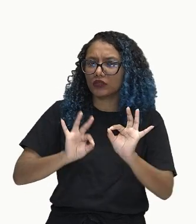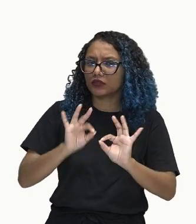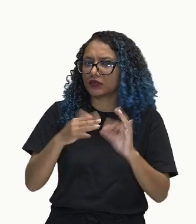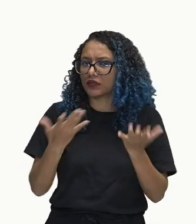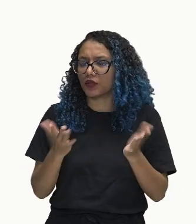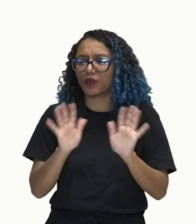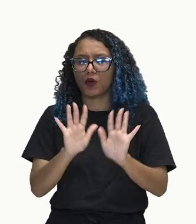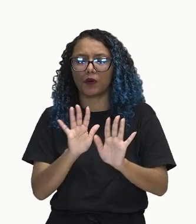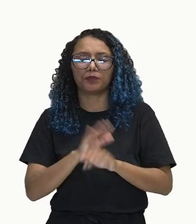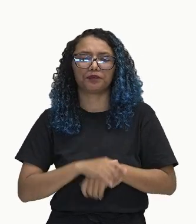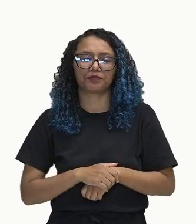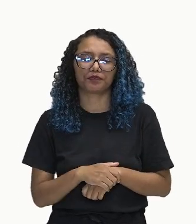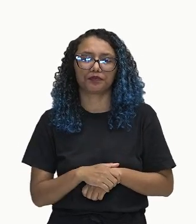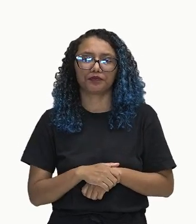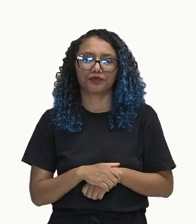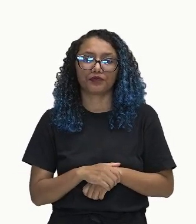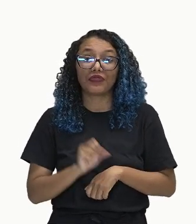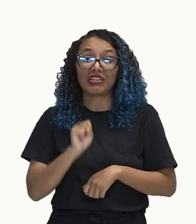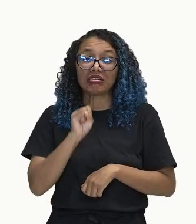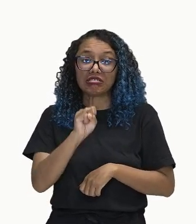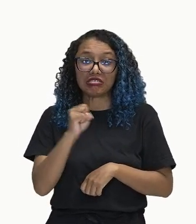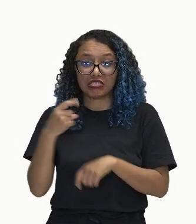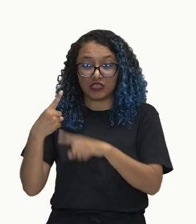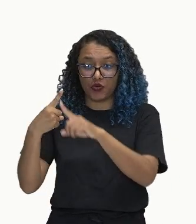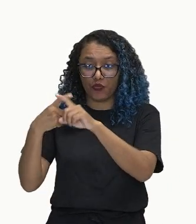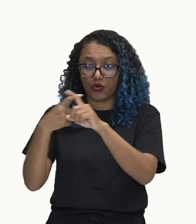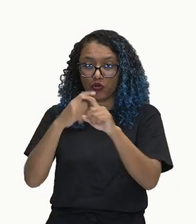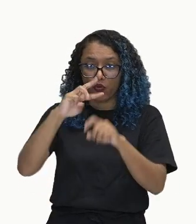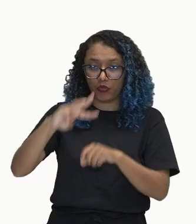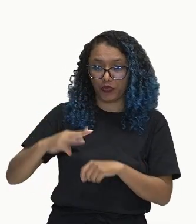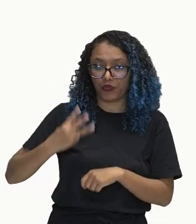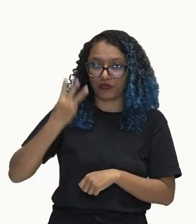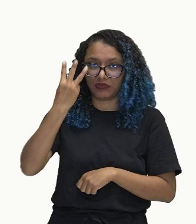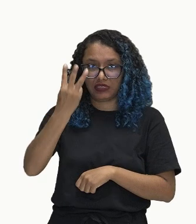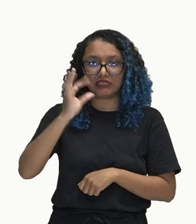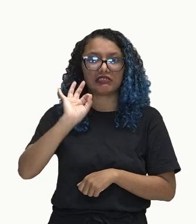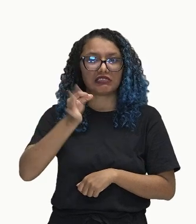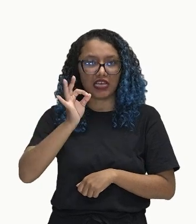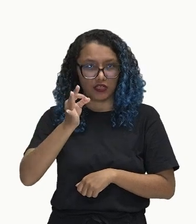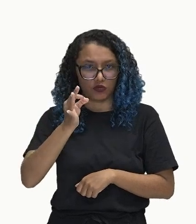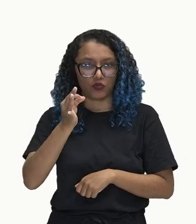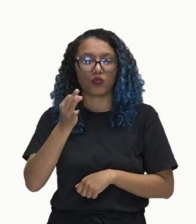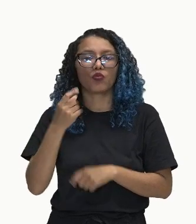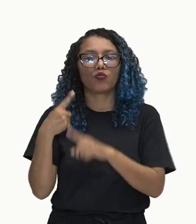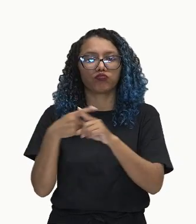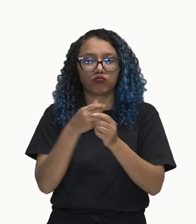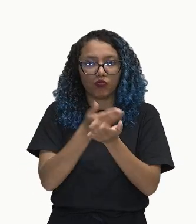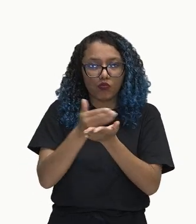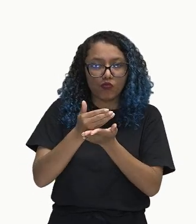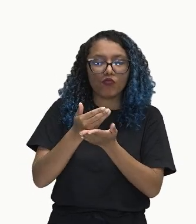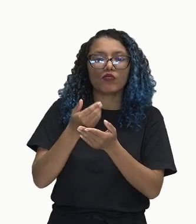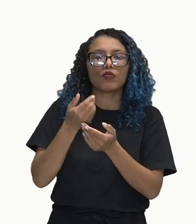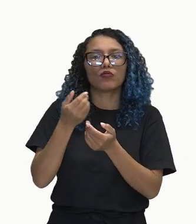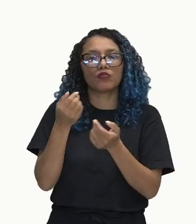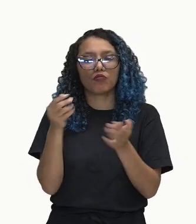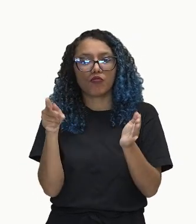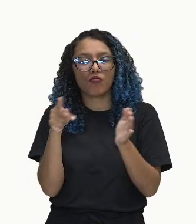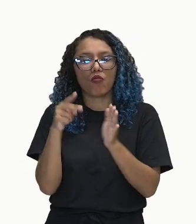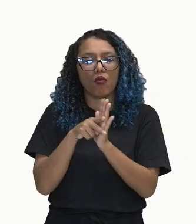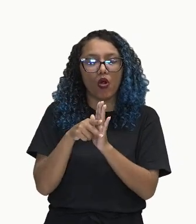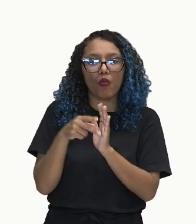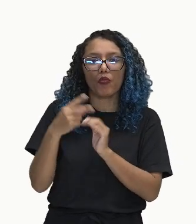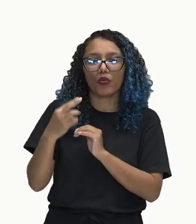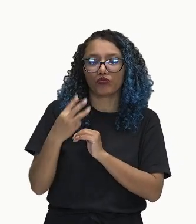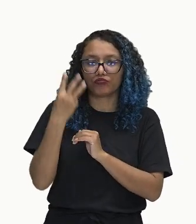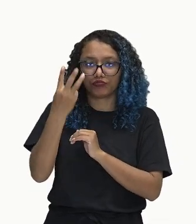o polinômio inicial é um polinômio de terceiro grau, automaticamente, então, se você está dividindo